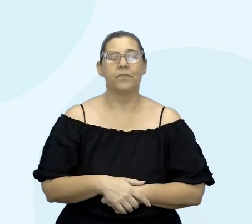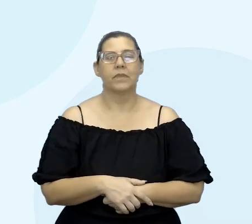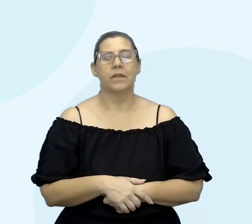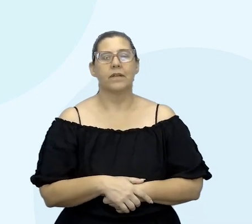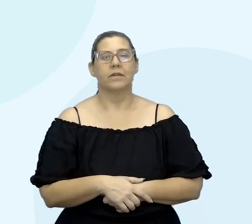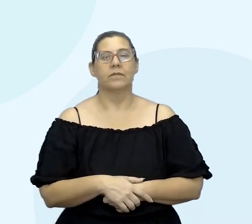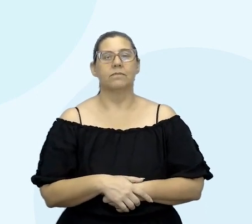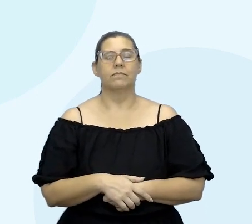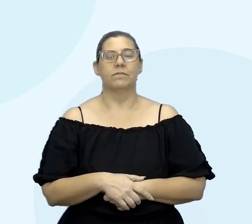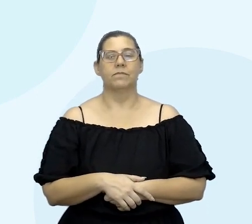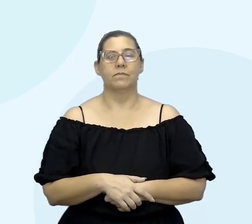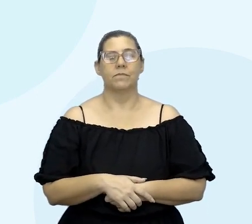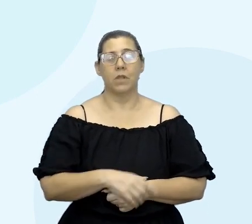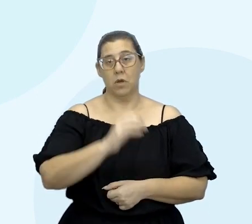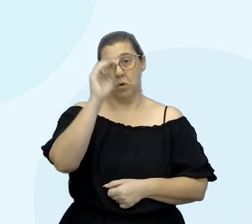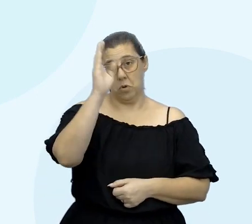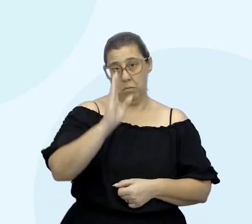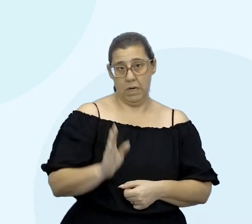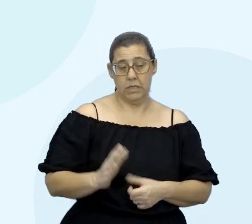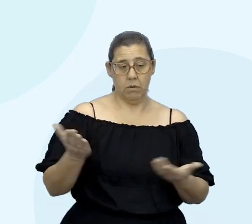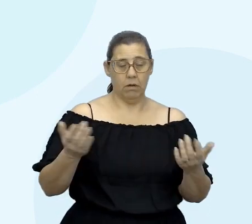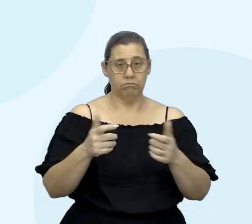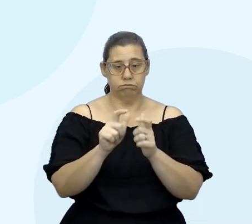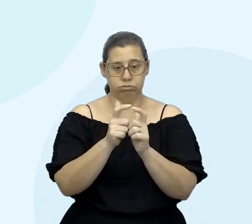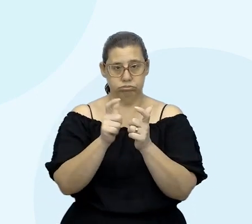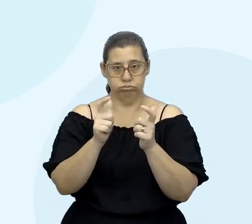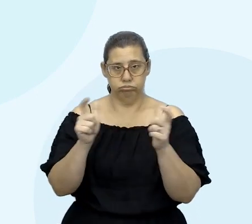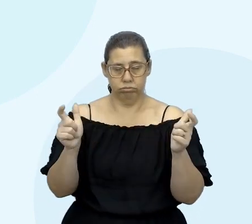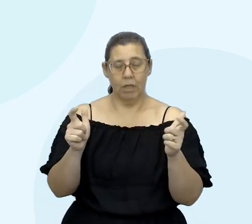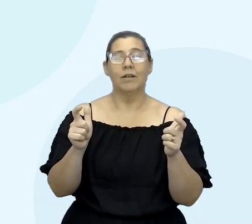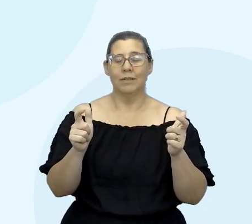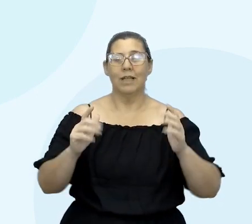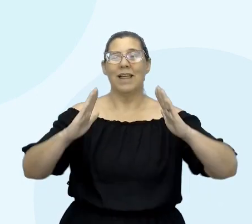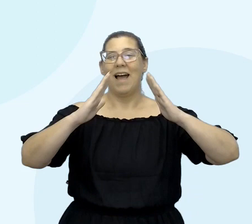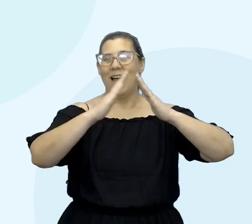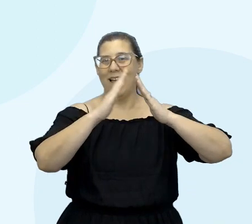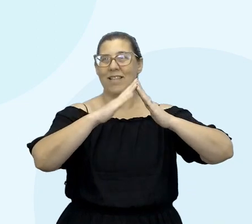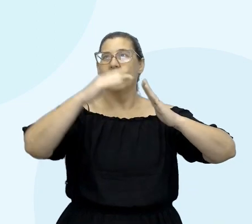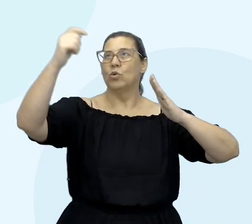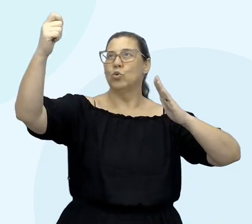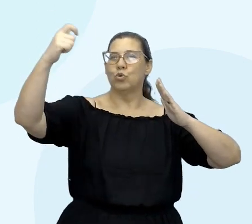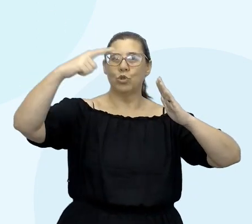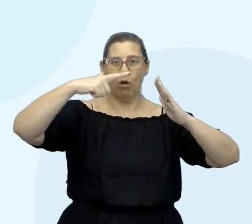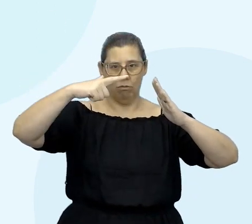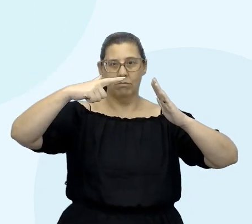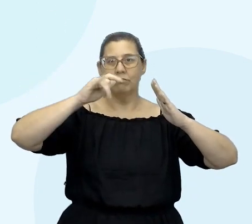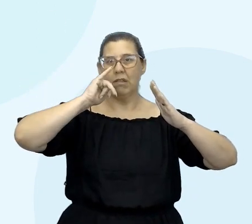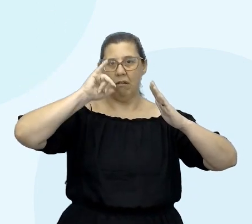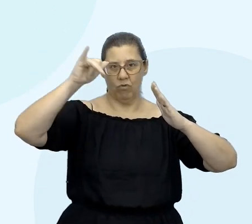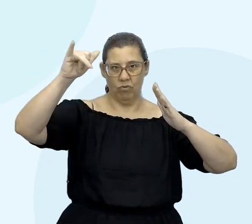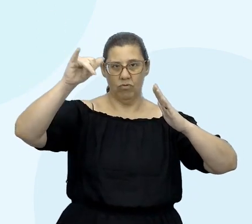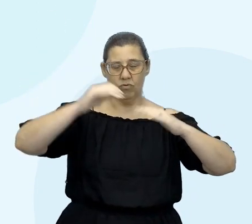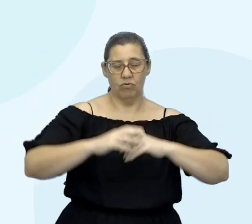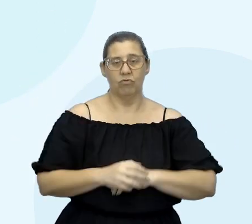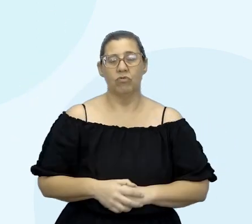vocês forem parar para pensar, o Brasil está crescendo aí em energia solar, né? E